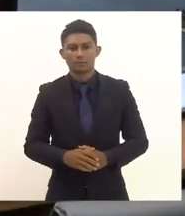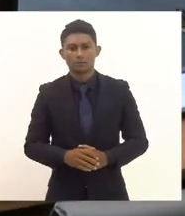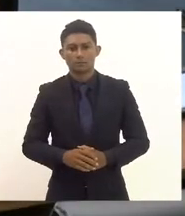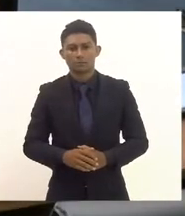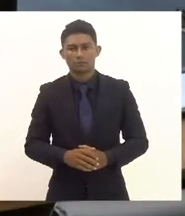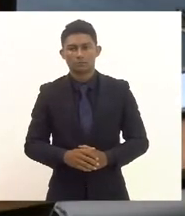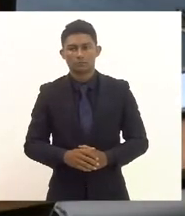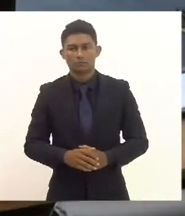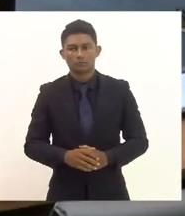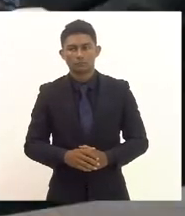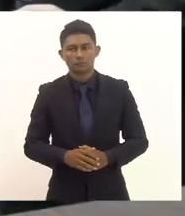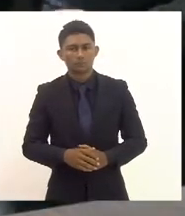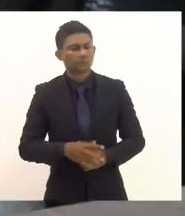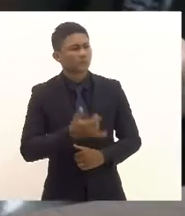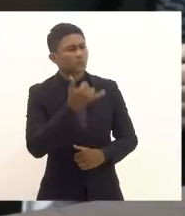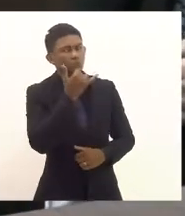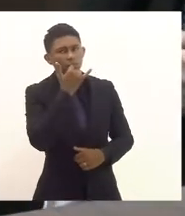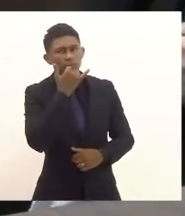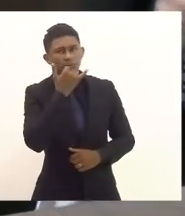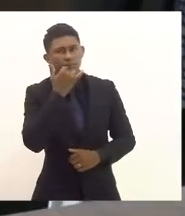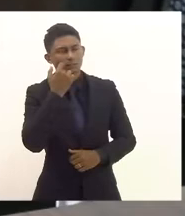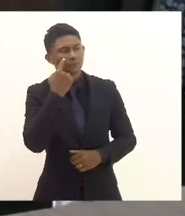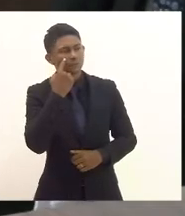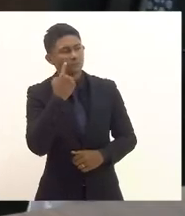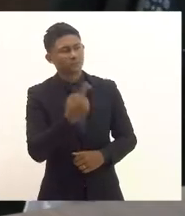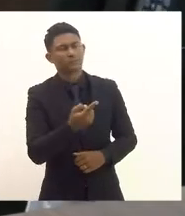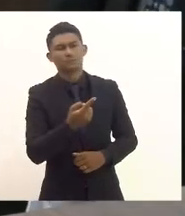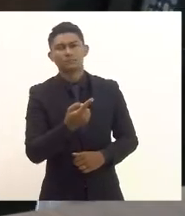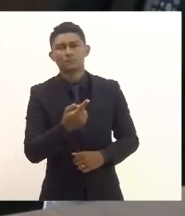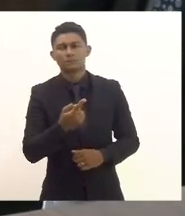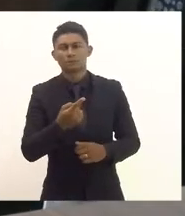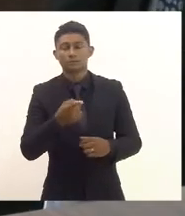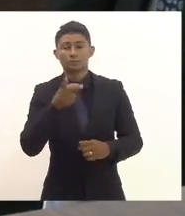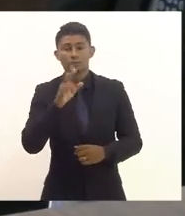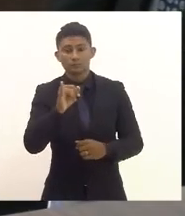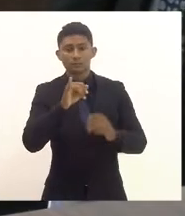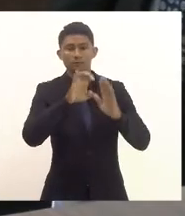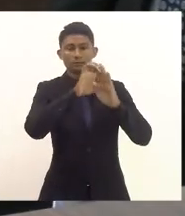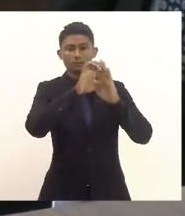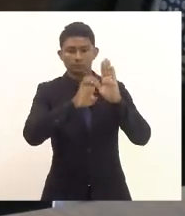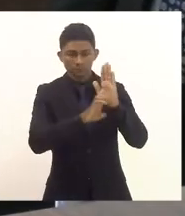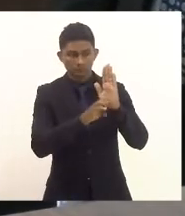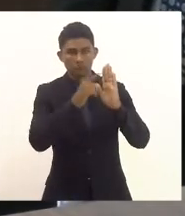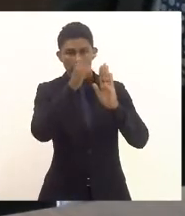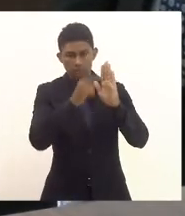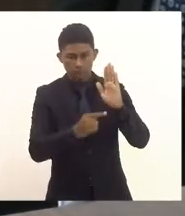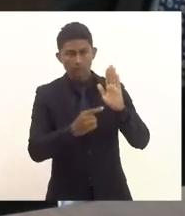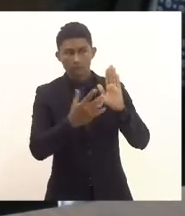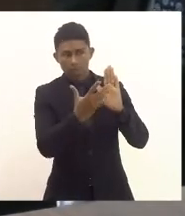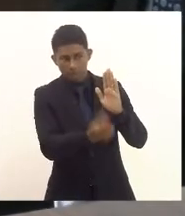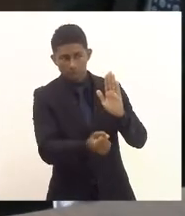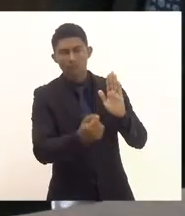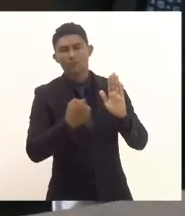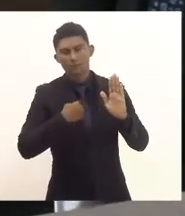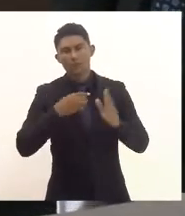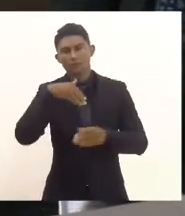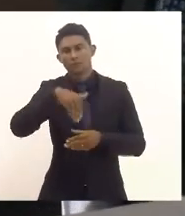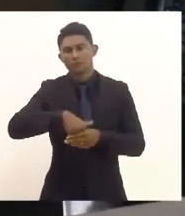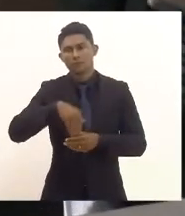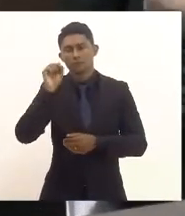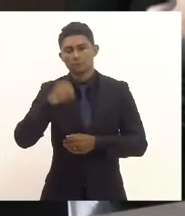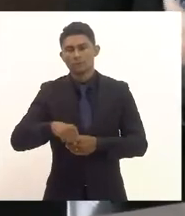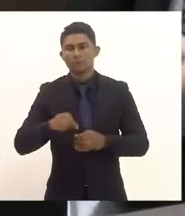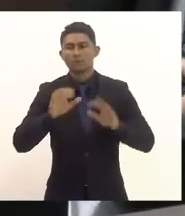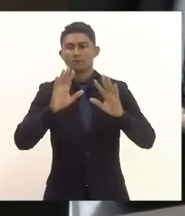Oi desculpa Presidente agora que eu vi seis meses emendas foram acatadas vou votar favorável mas por